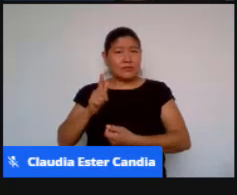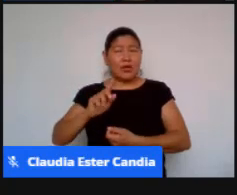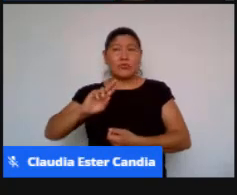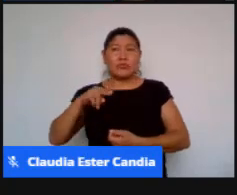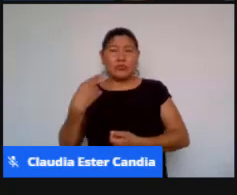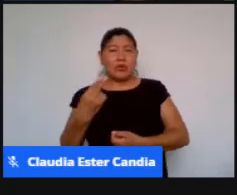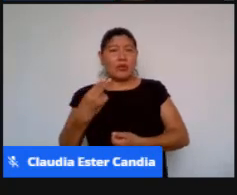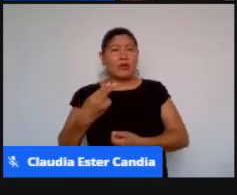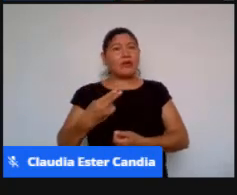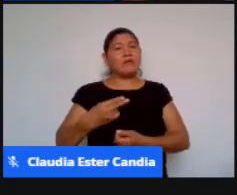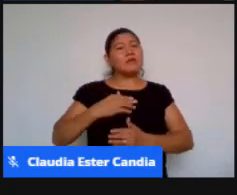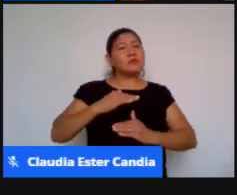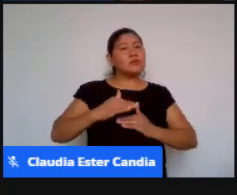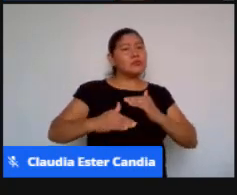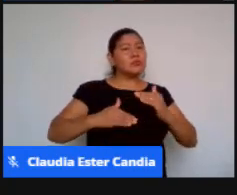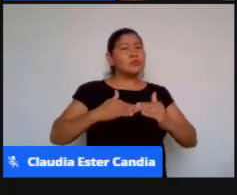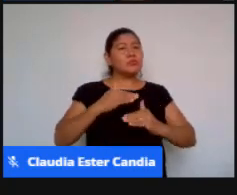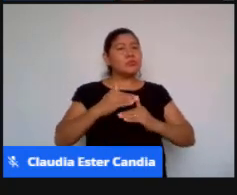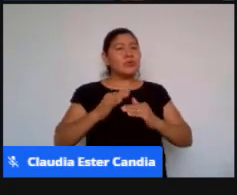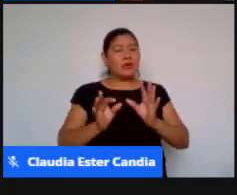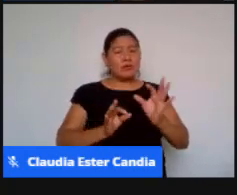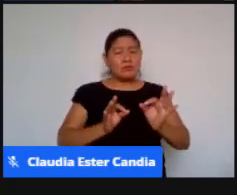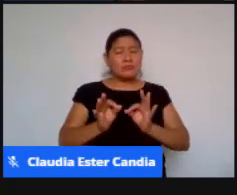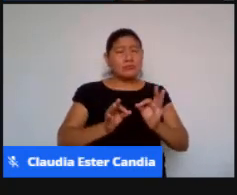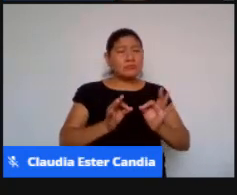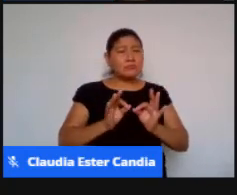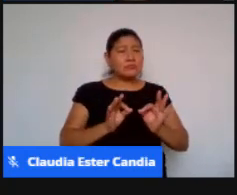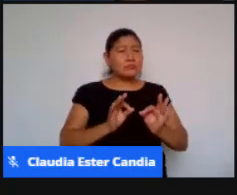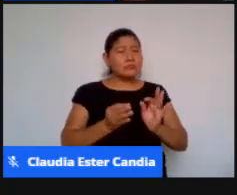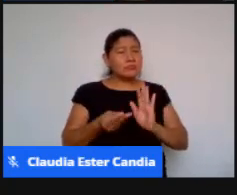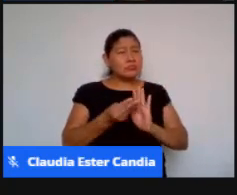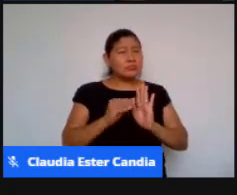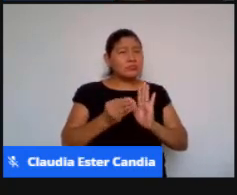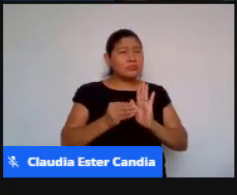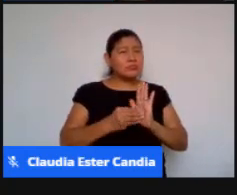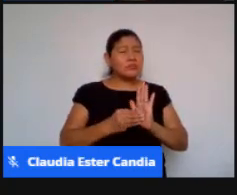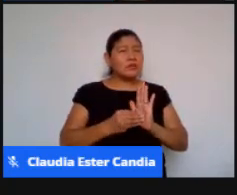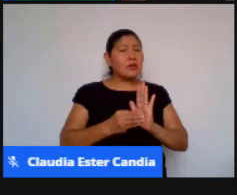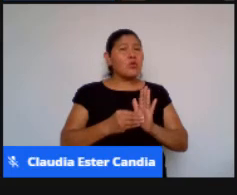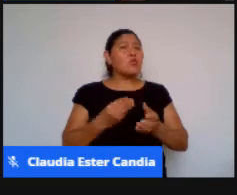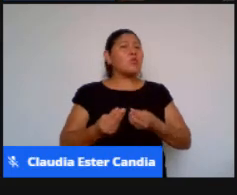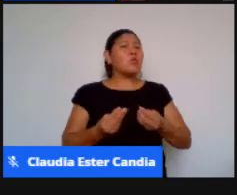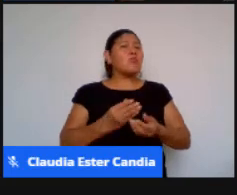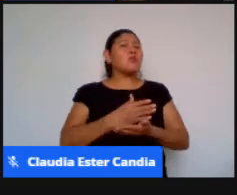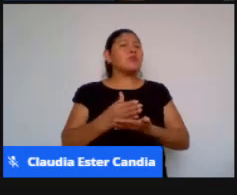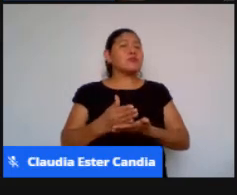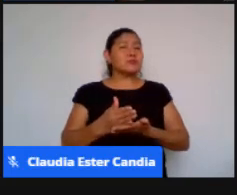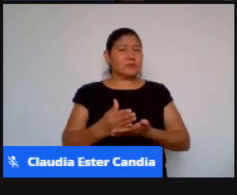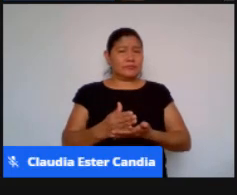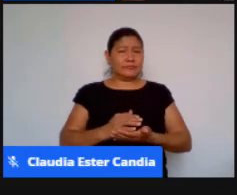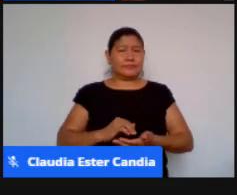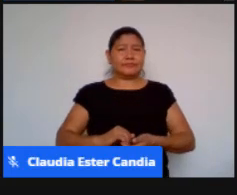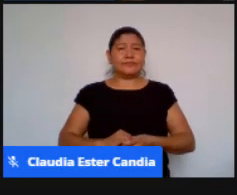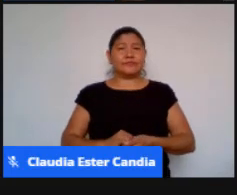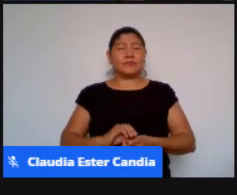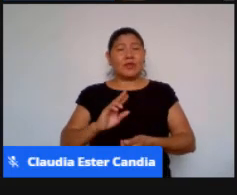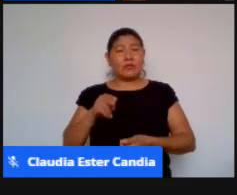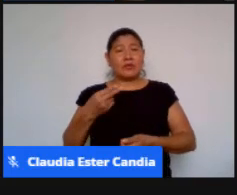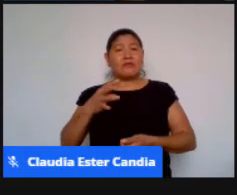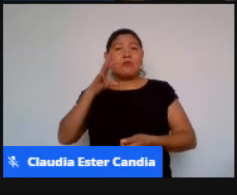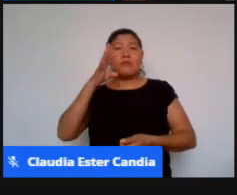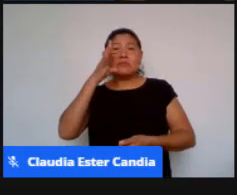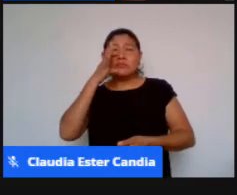longo do ano de 2019, por que ele surgiu? Então, no nosso próximo slide, a gente vai